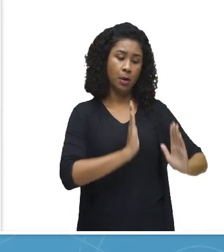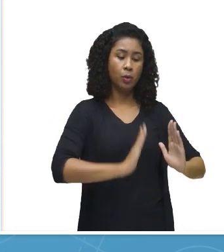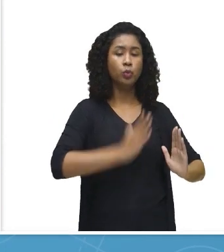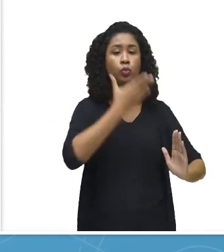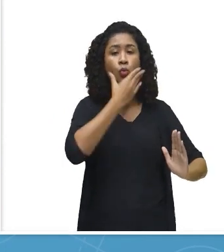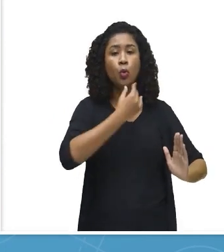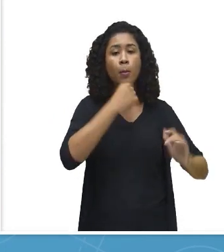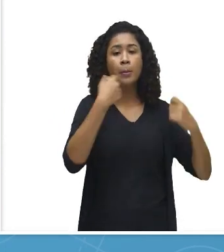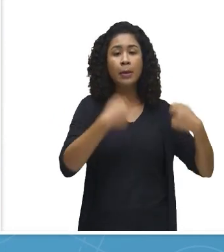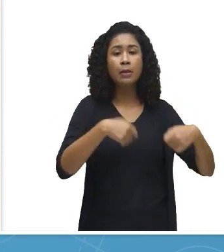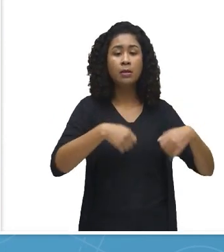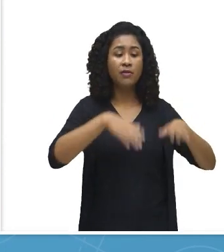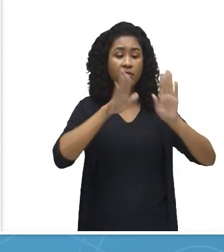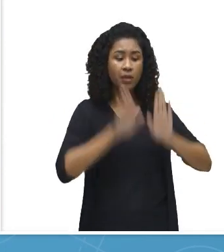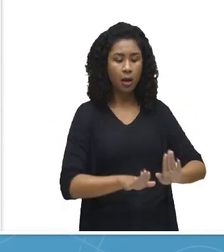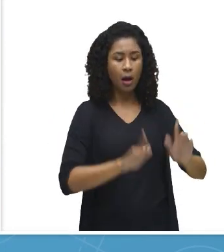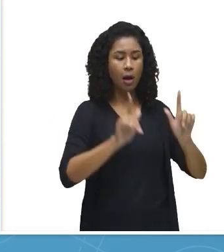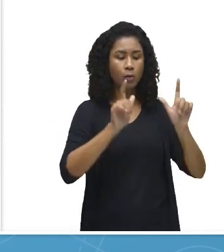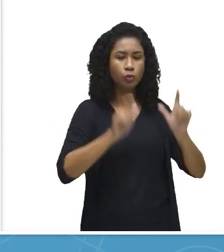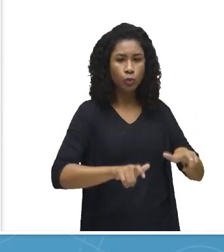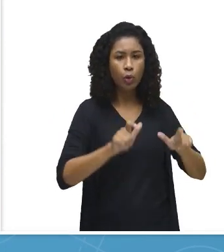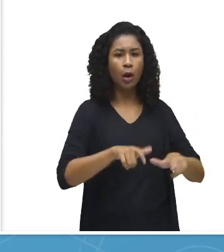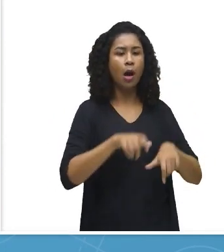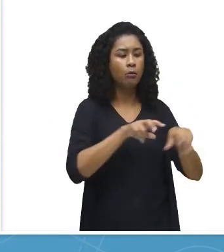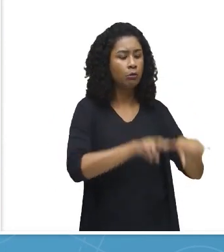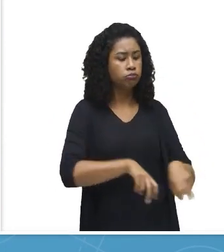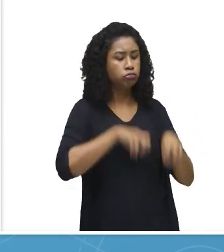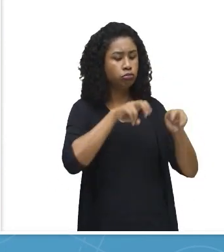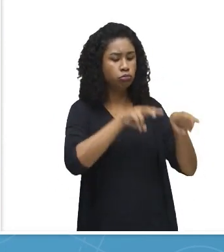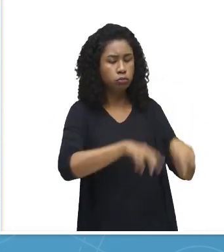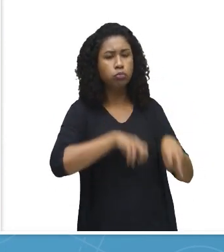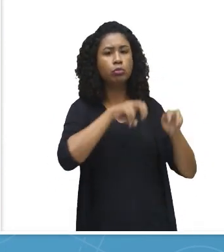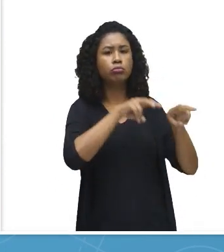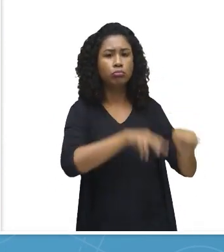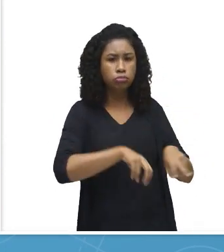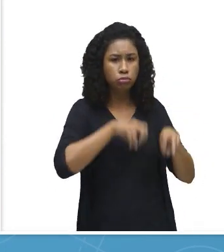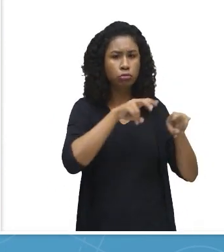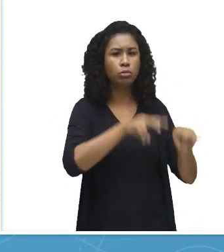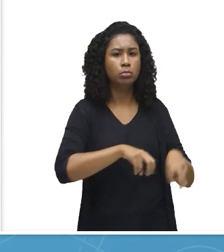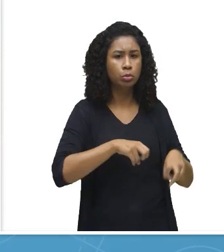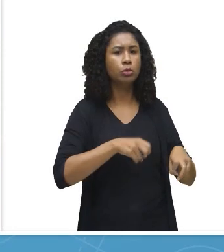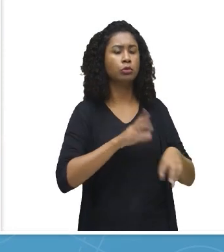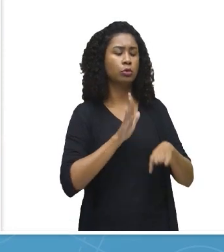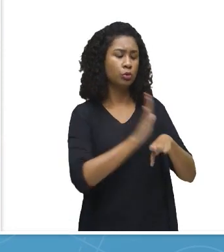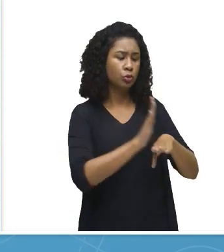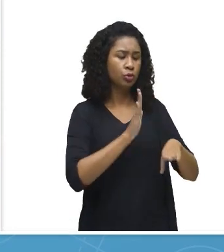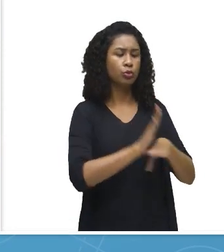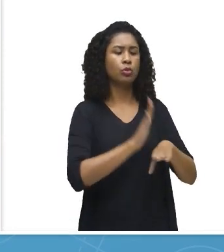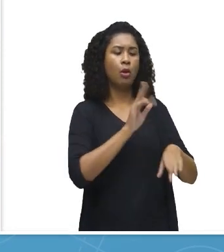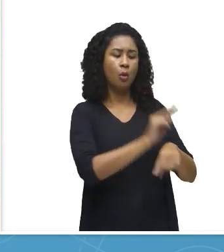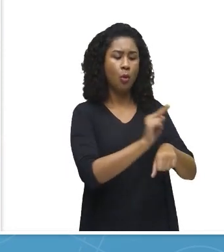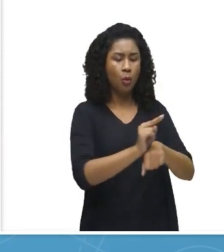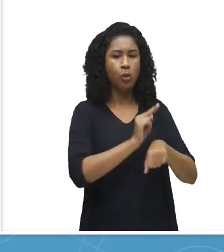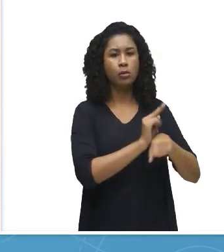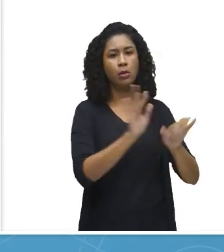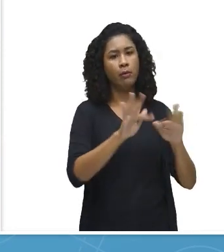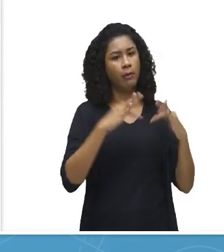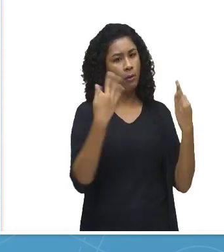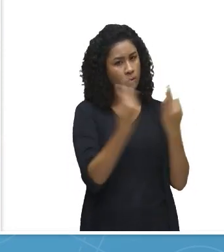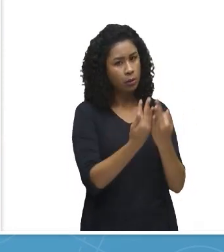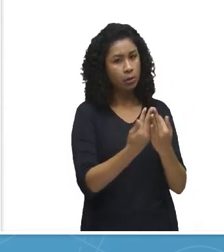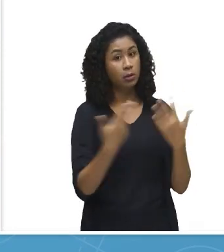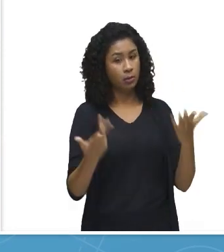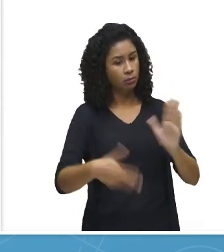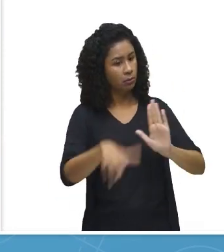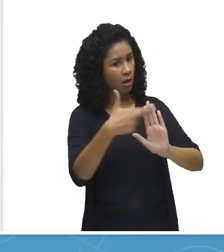lugar para cultivar a sua terra, para cultivar a sua família, né? Isso foi uma quebra de